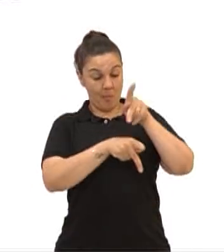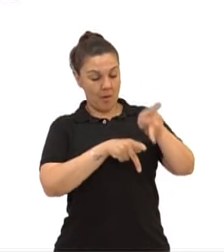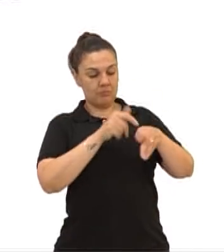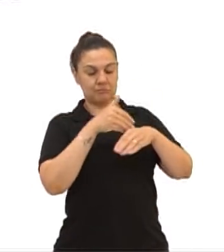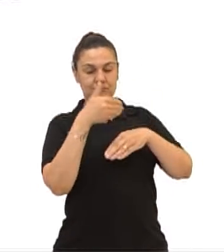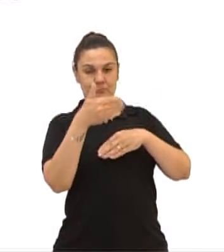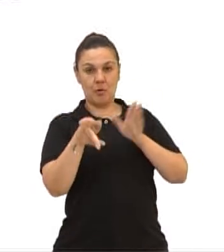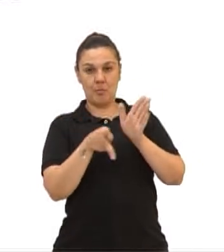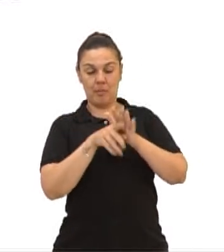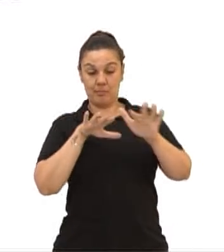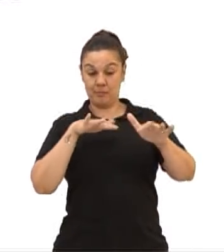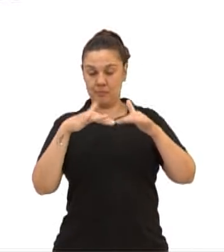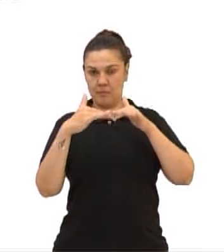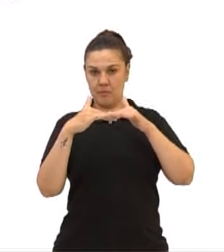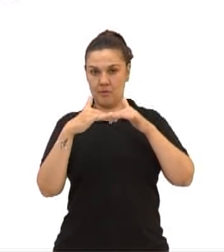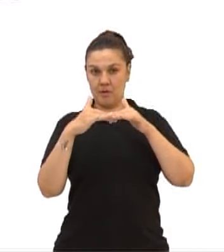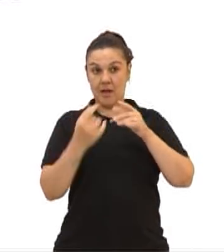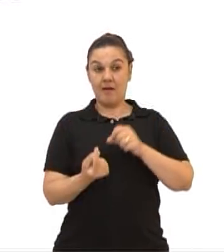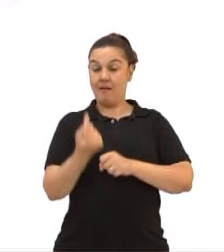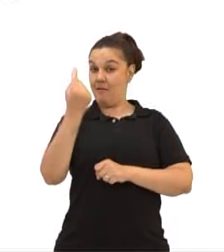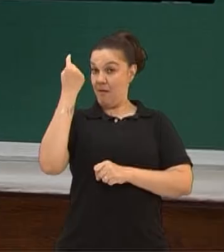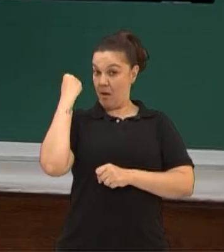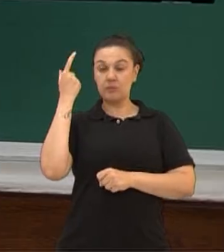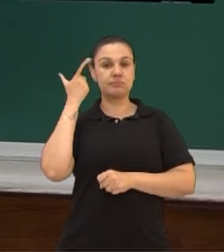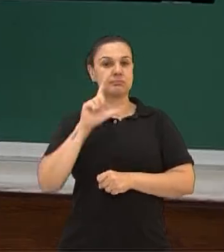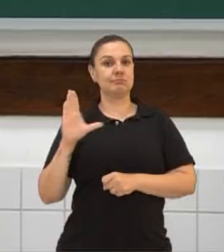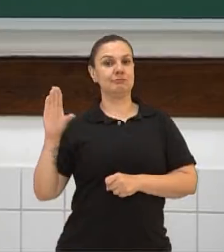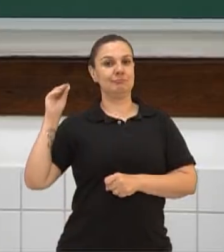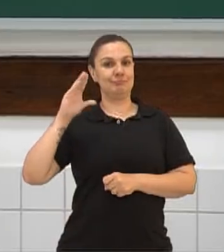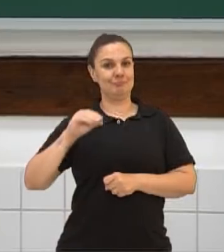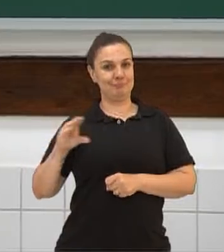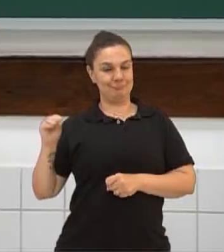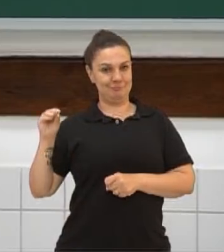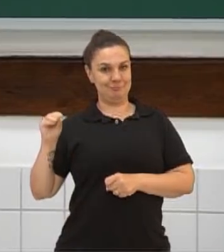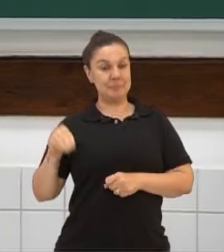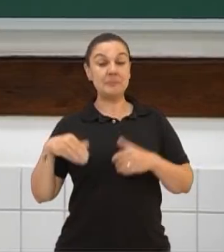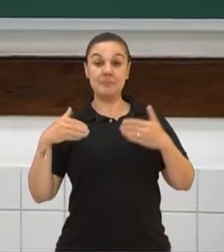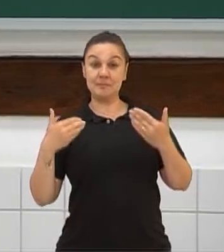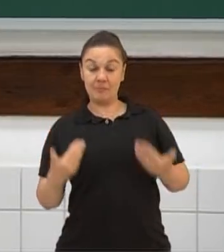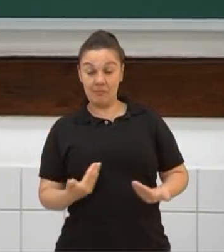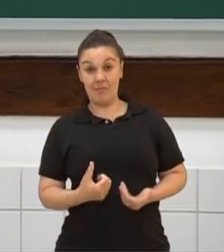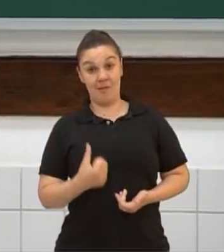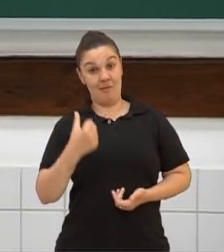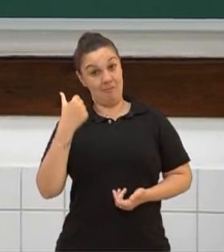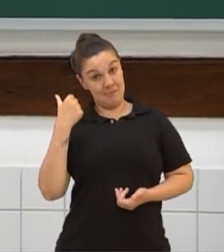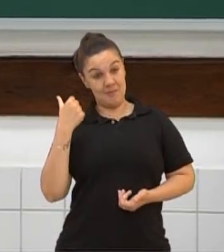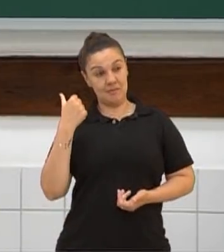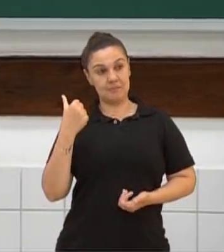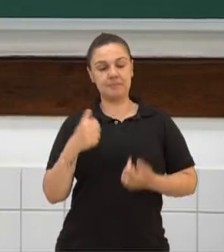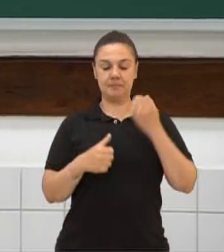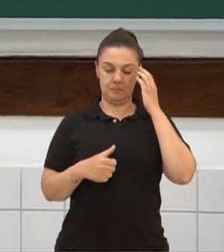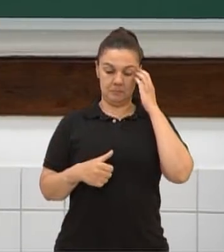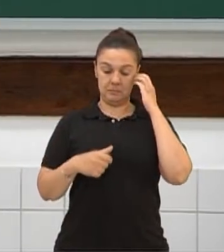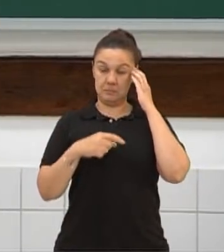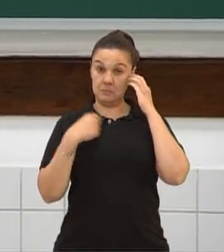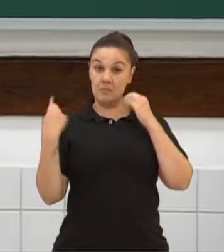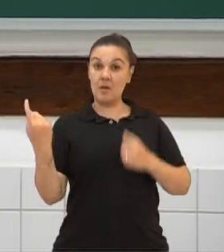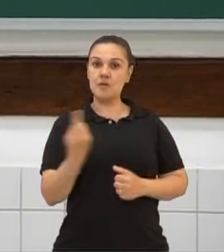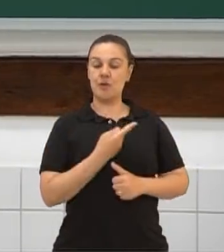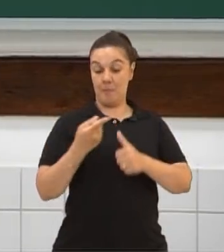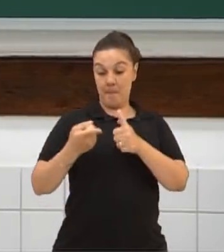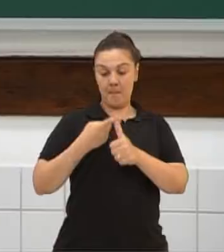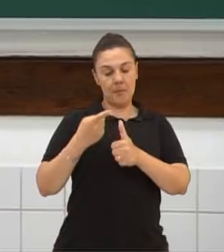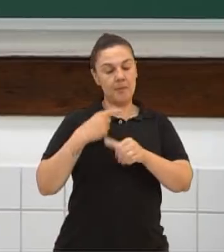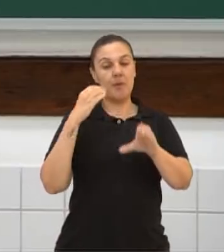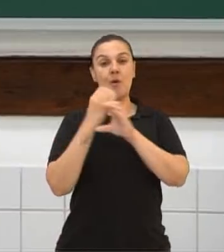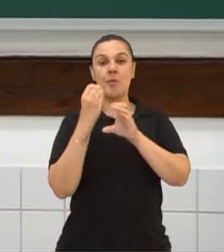por meio de movimentos antes mesmo de falar. Então é isso que a gente está dizendo aqui. A gente se comunicou